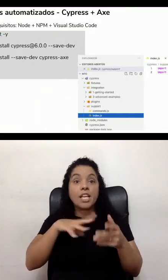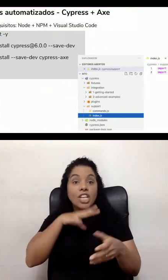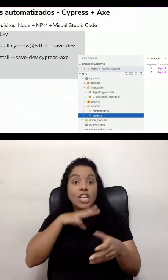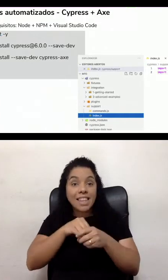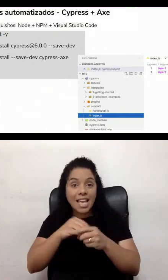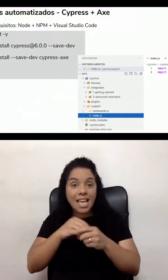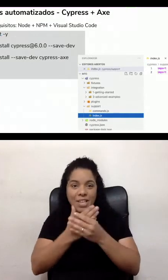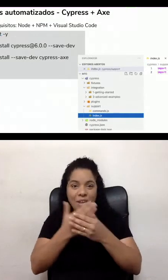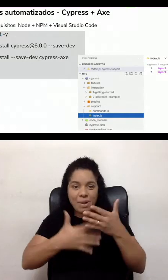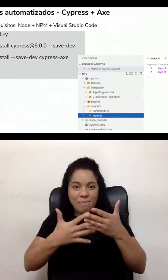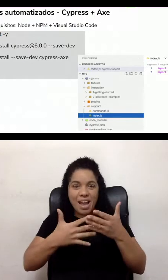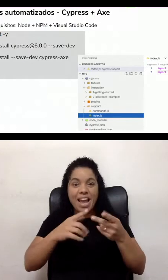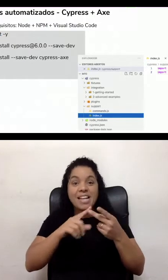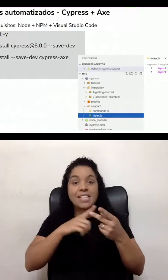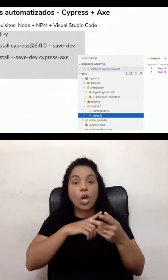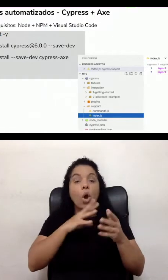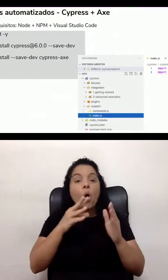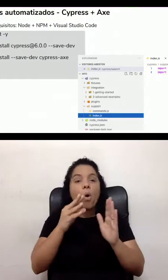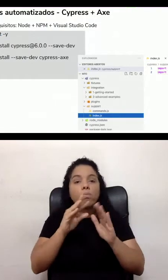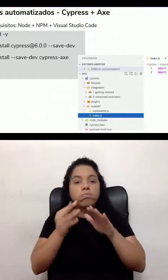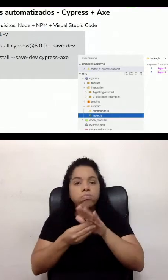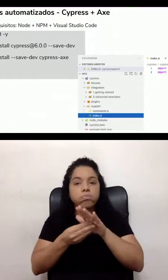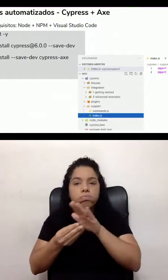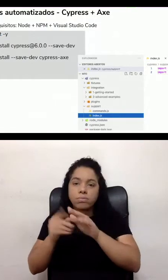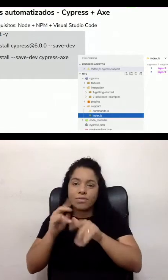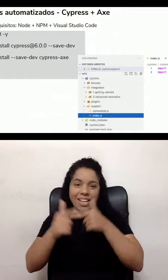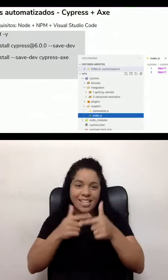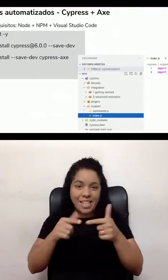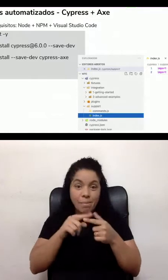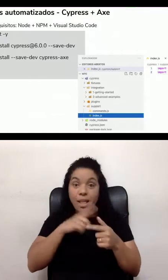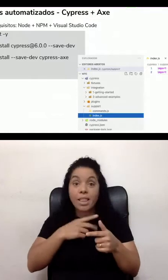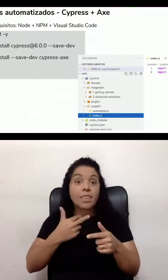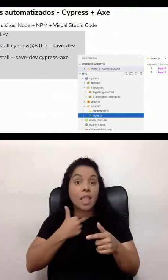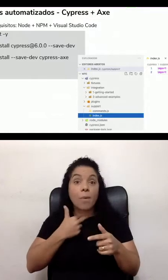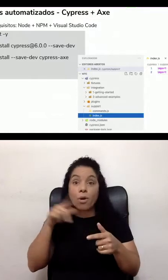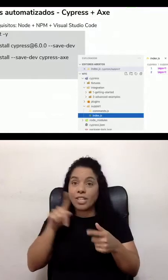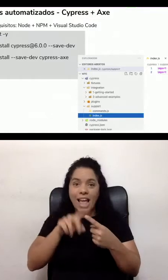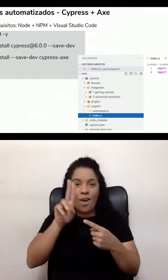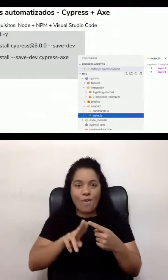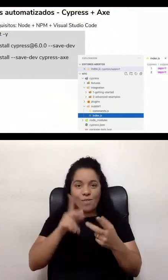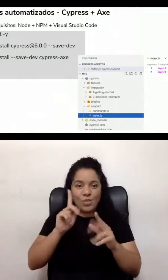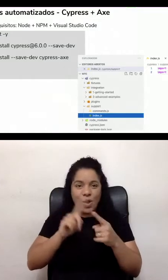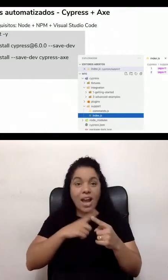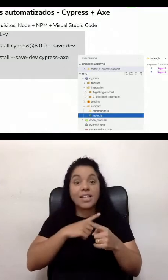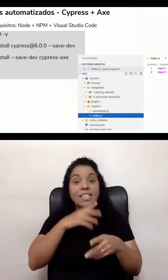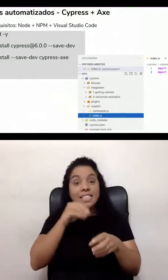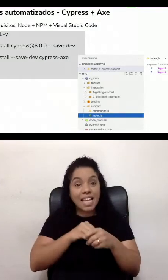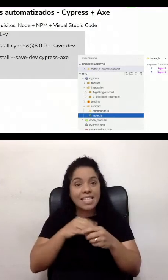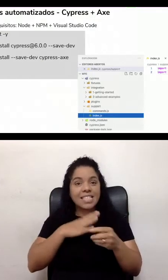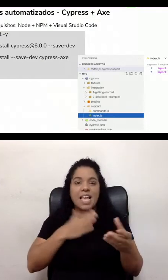do repositório com o qual que você vai trabalhar. Não pode ser lá no... Tá? Tem que ser numa